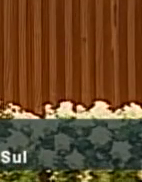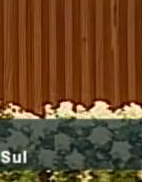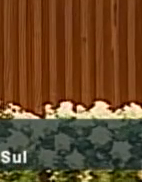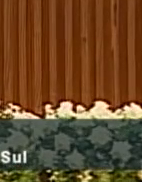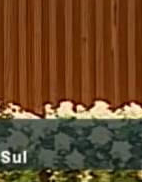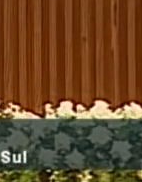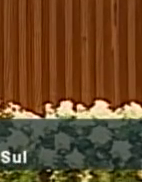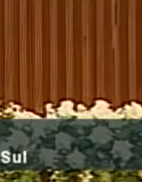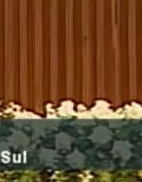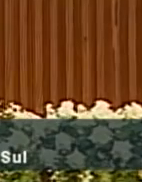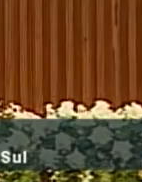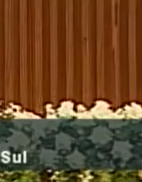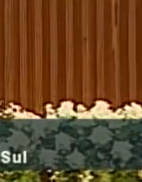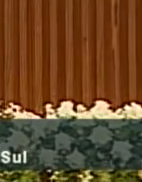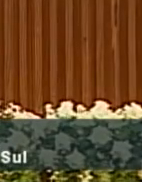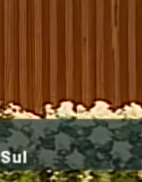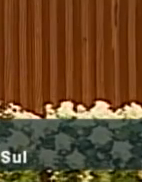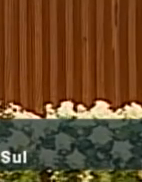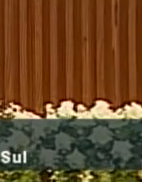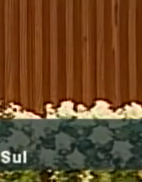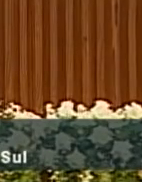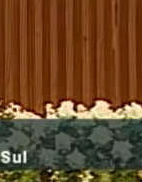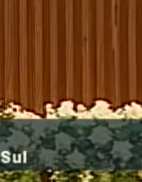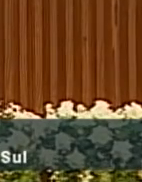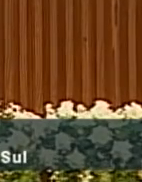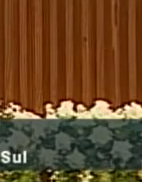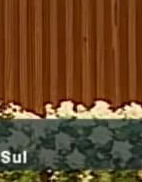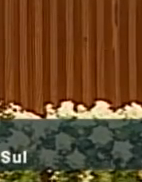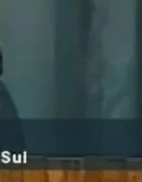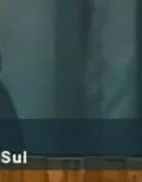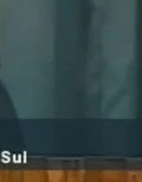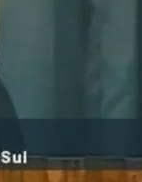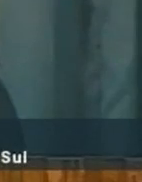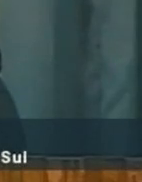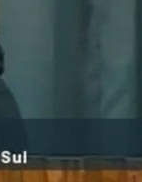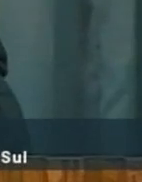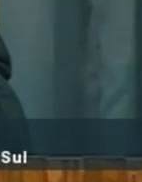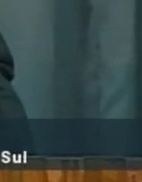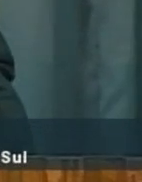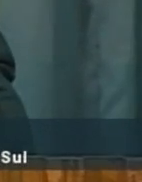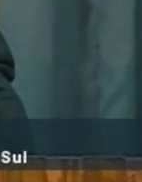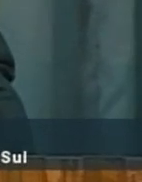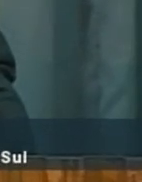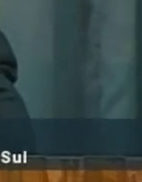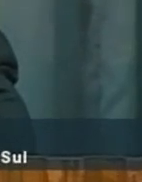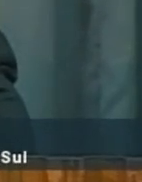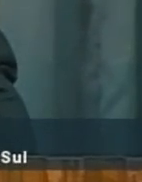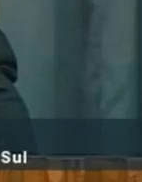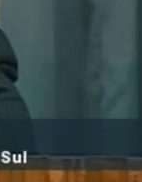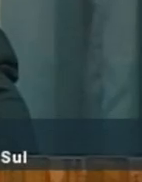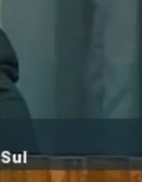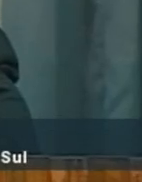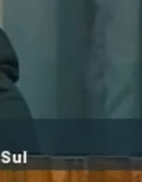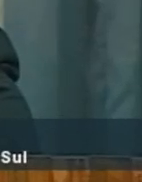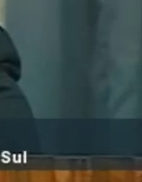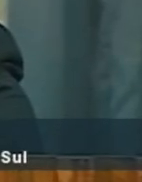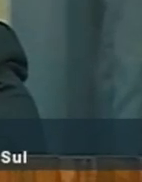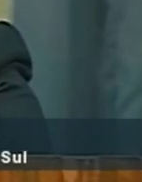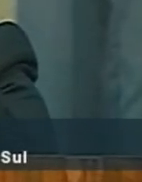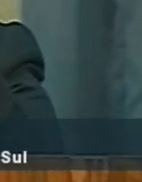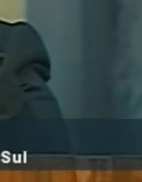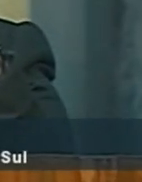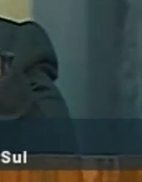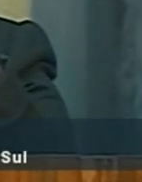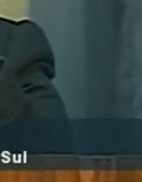senora Eleonora minicut ministra de estado chefe da secretaria de políticas para as mulheres da presidência da